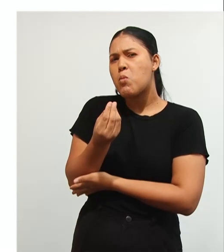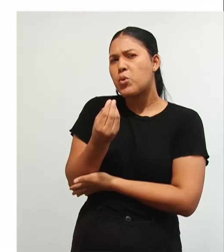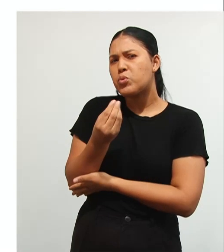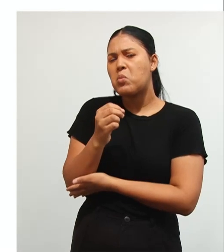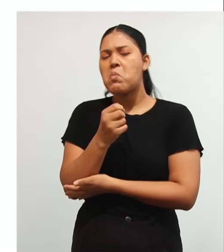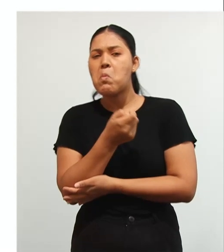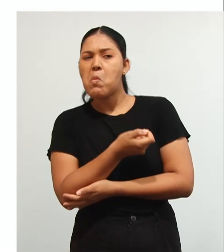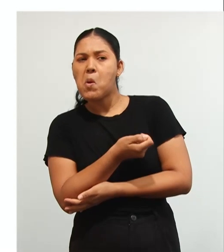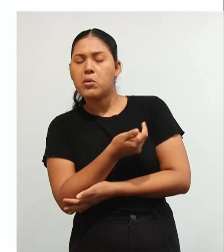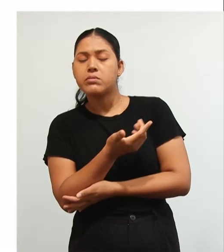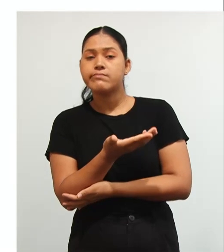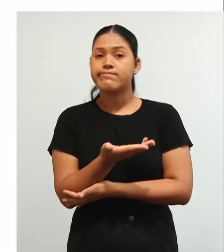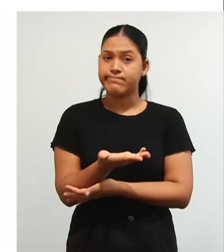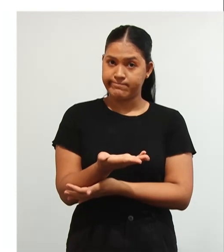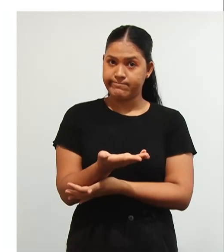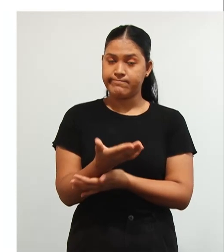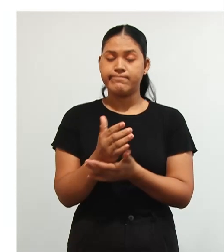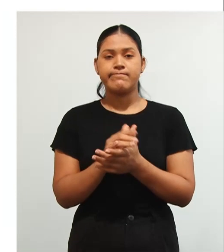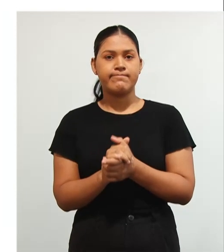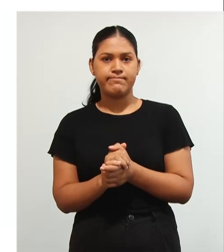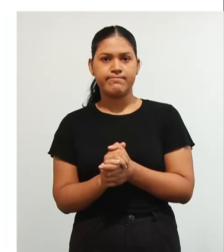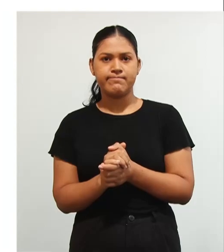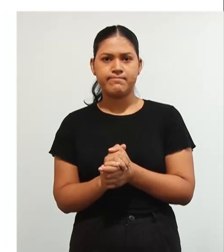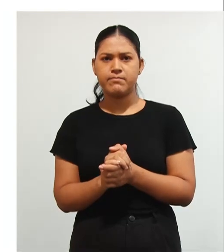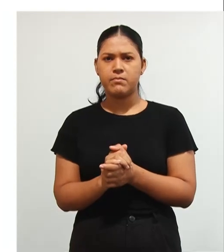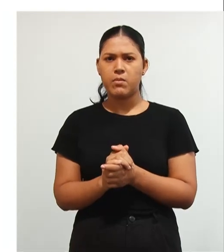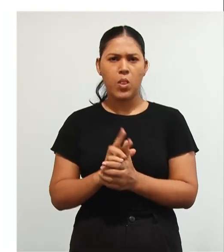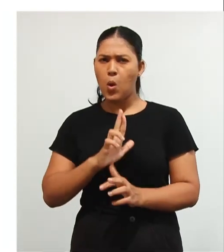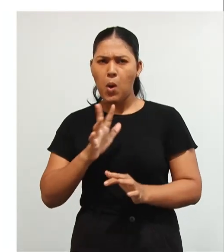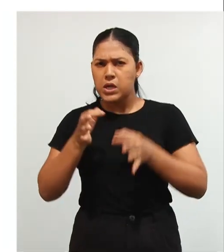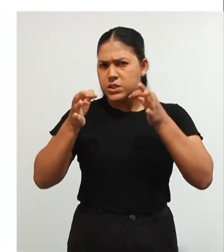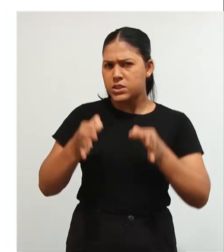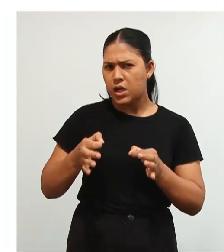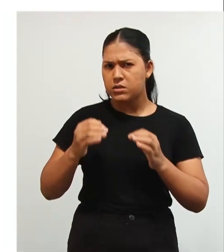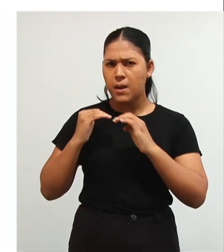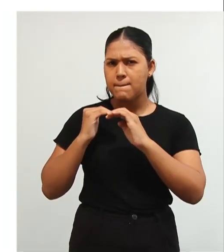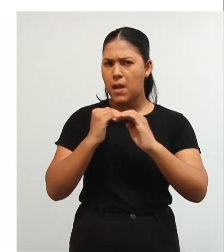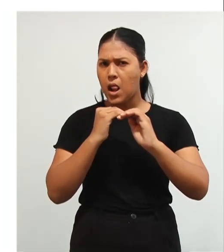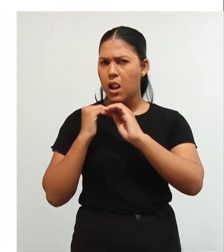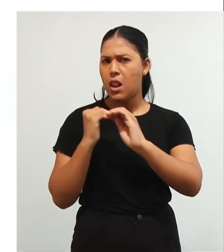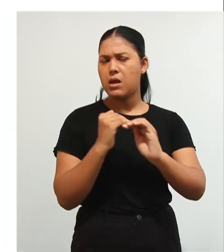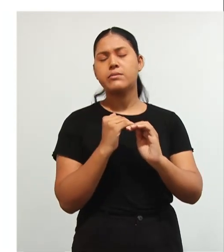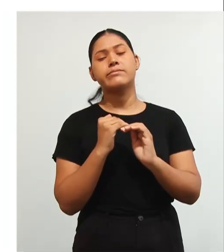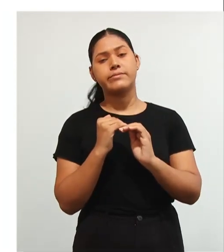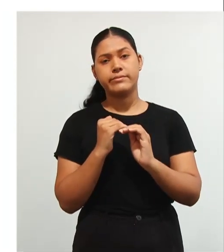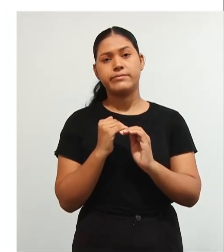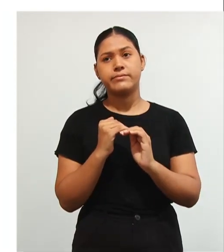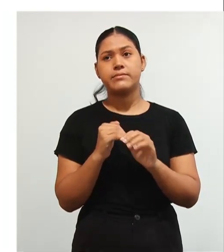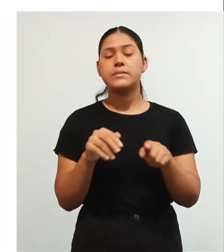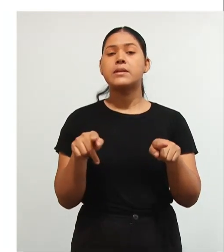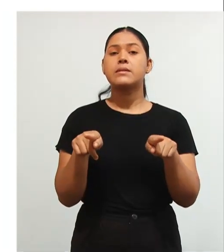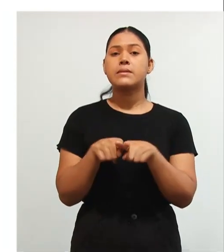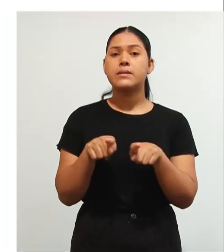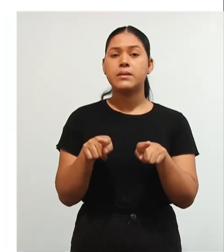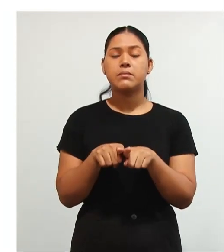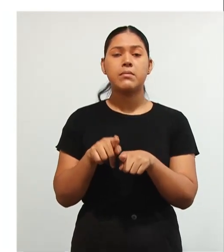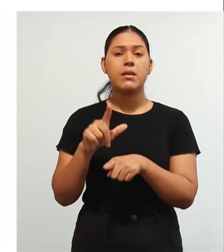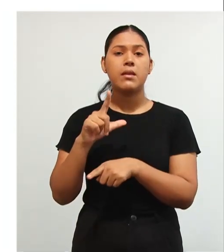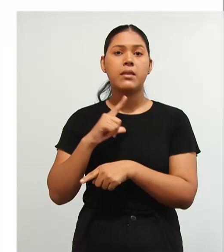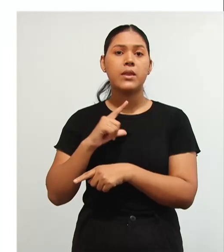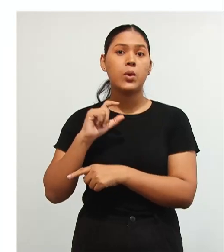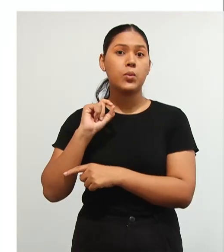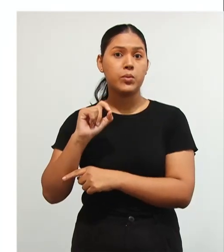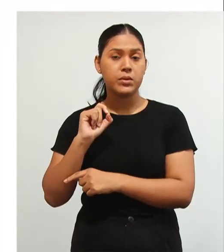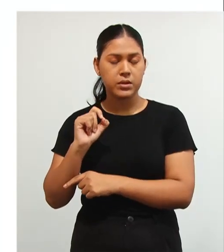É questão, então, vamos falar da forma de não ser muito justo. Outra proposta está ligada também à qualidade do serviço público